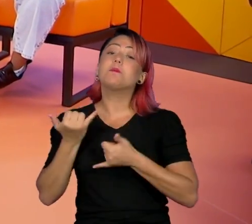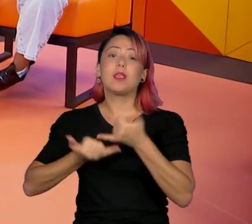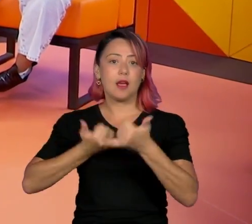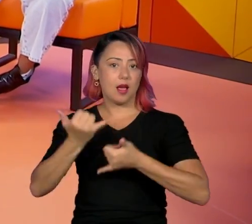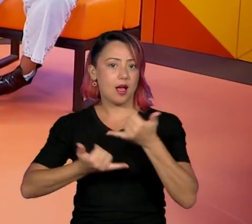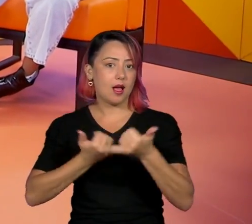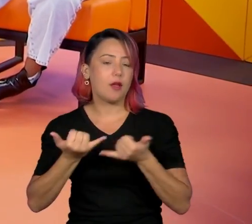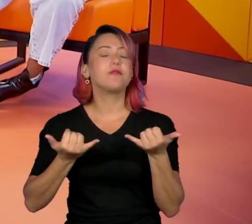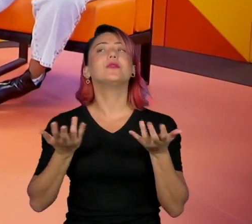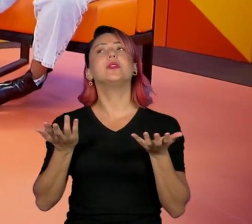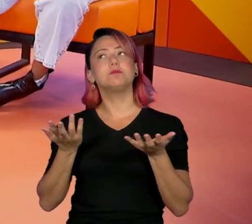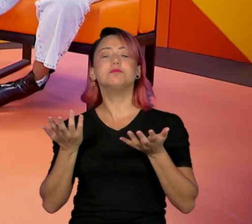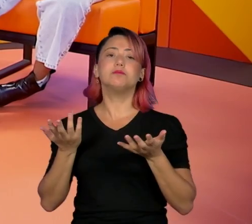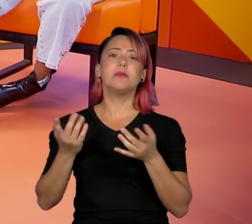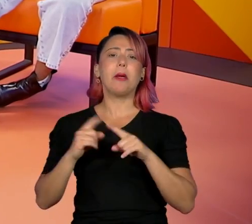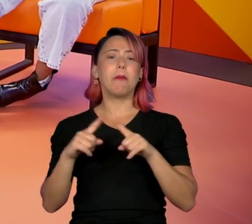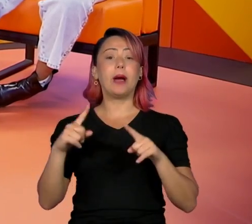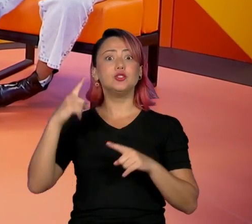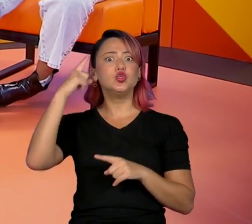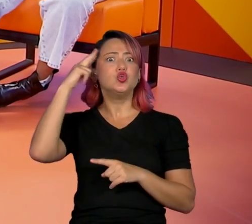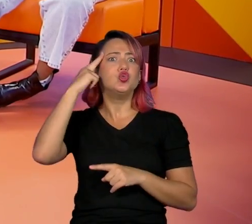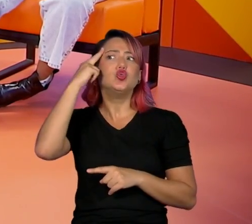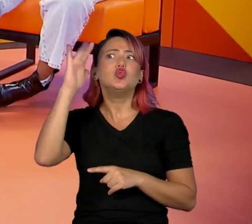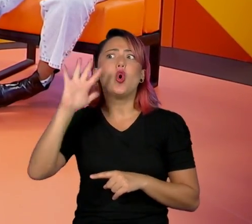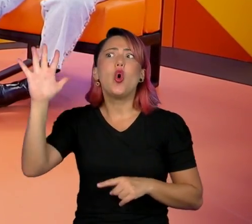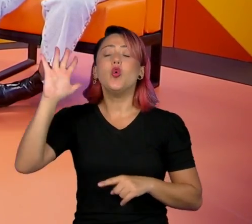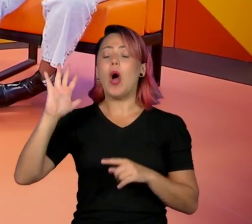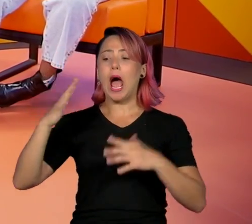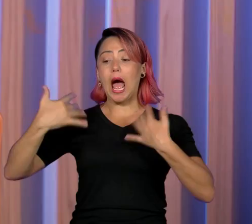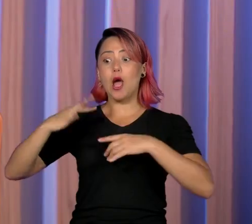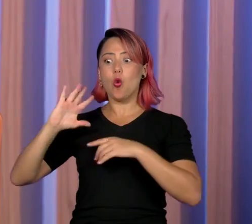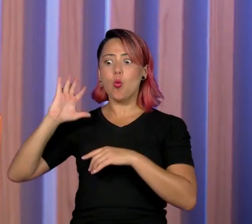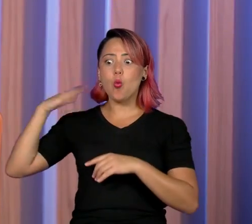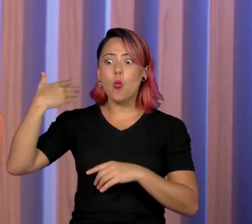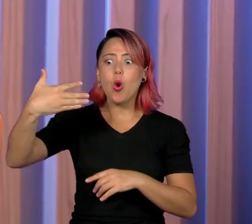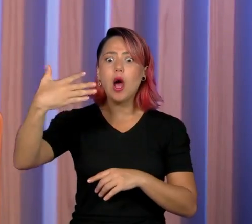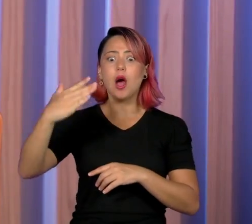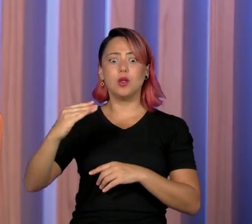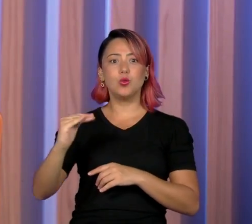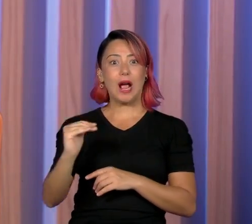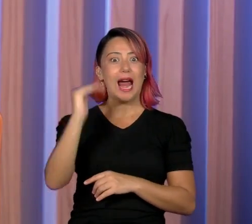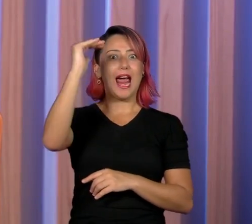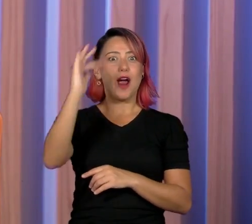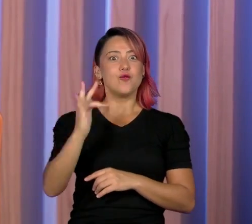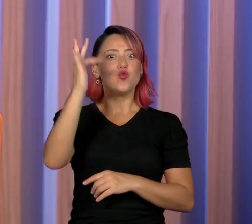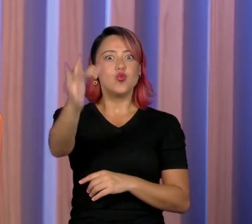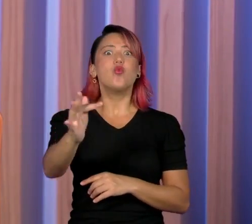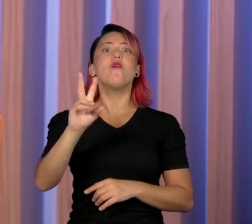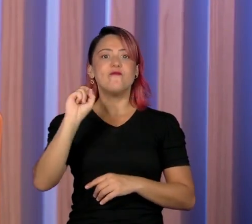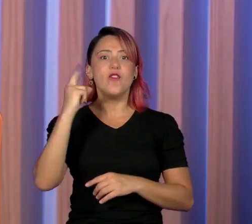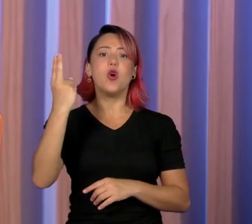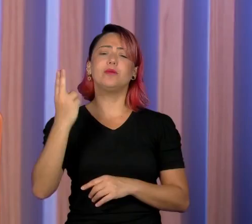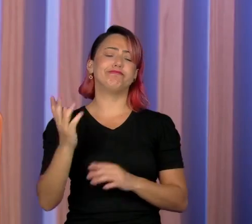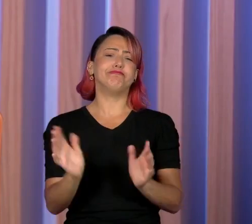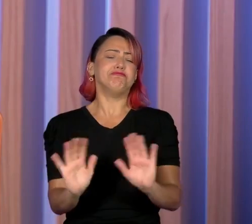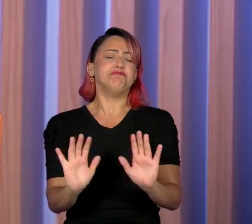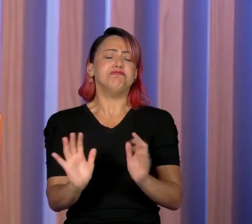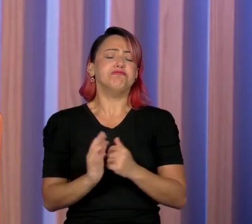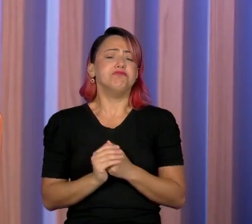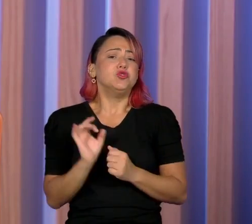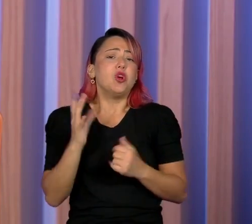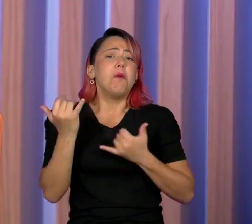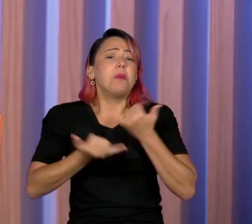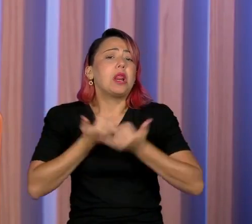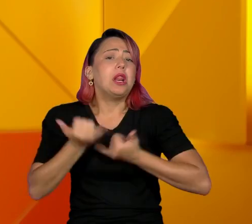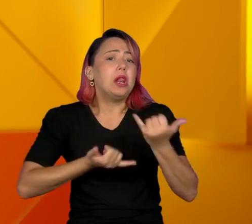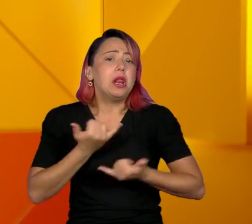de fazer, mas eu não ficava pensando assim, quando eu crescer eu vou ser. Eu só brincava ali no momento, assim. E